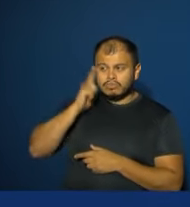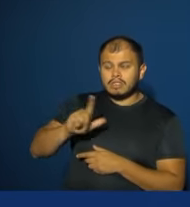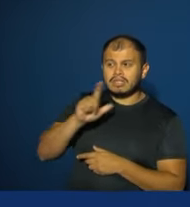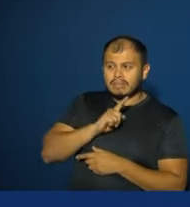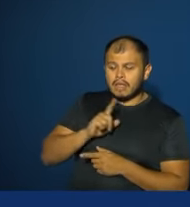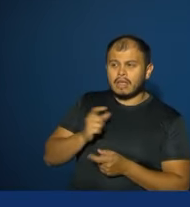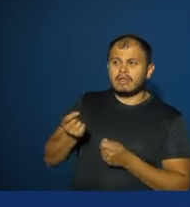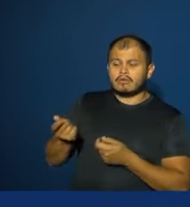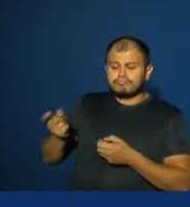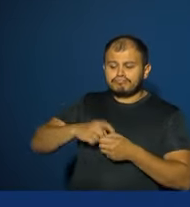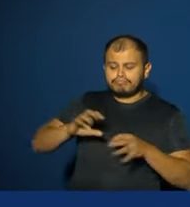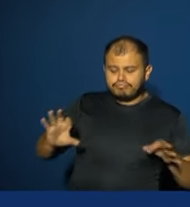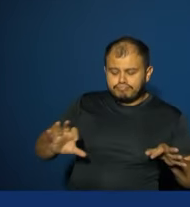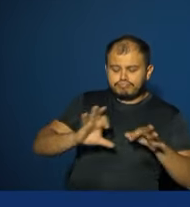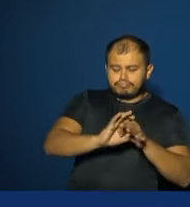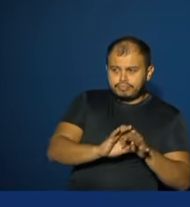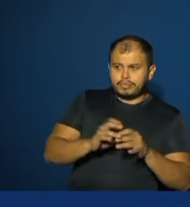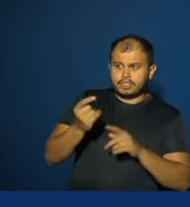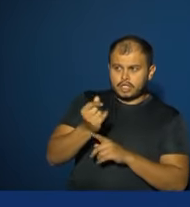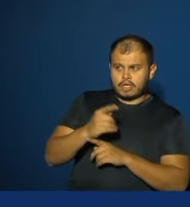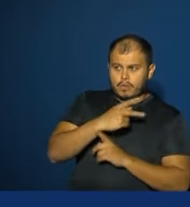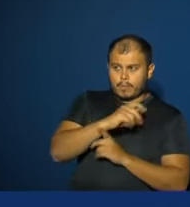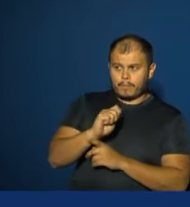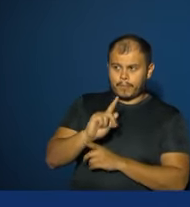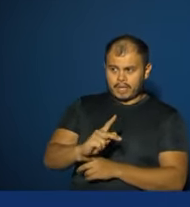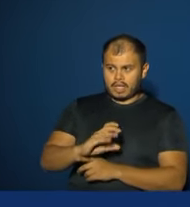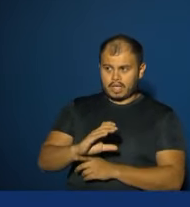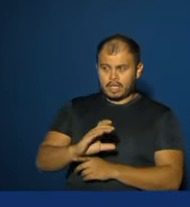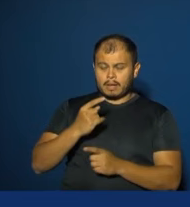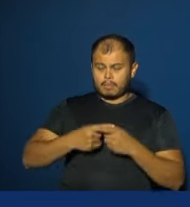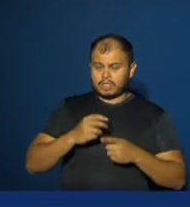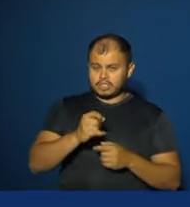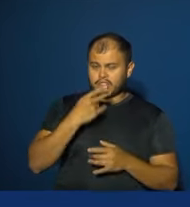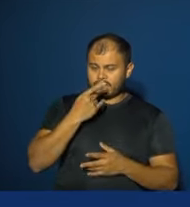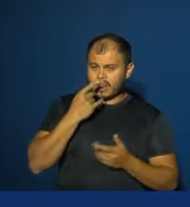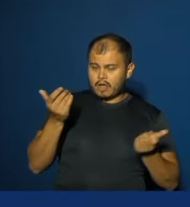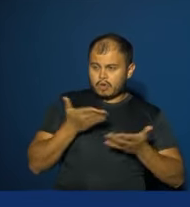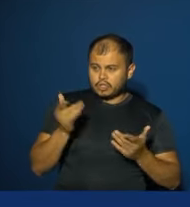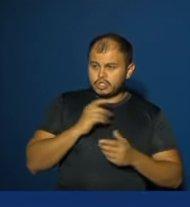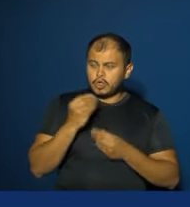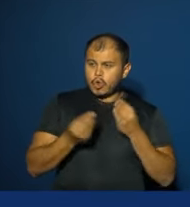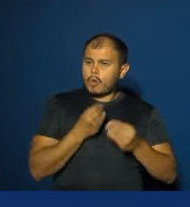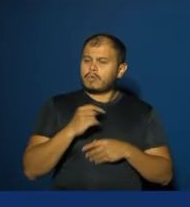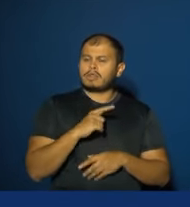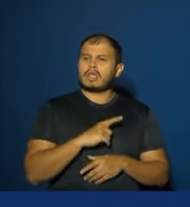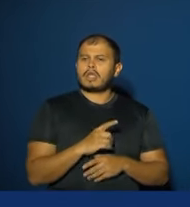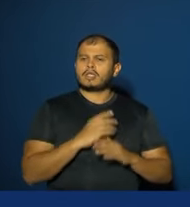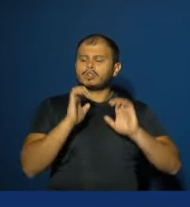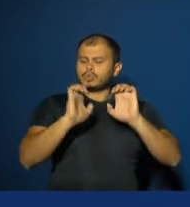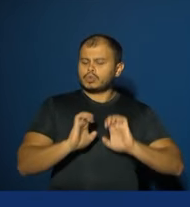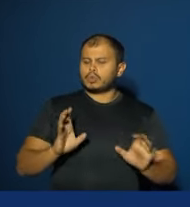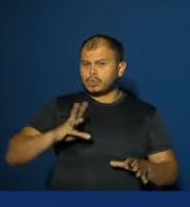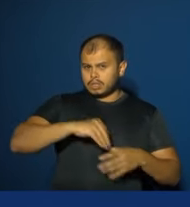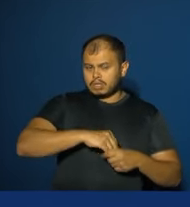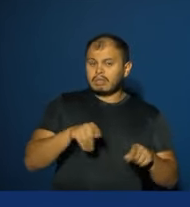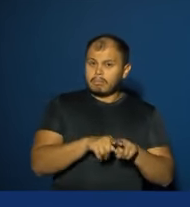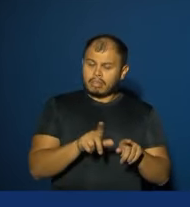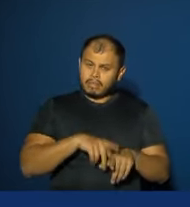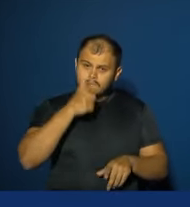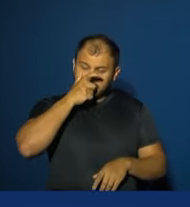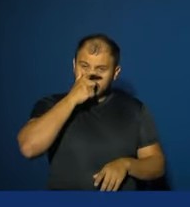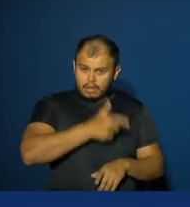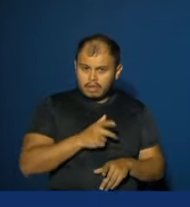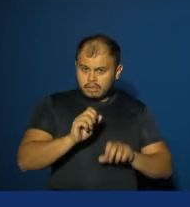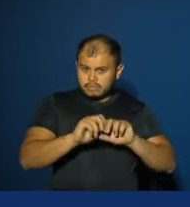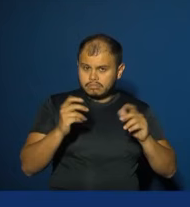atrelar esse dinheiro ao PAC, até porque, quando a gente fala de infraestrutura, está aí um tema que interessa também aos parlamentares,